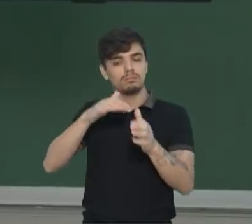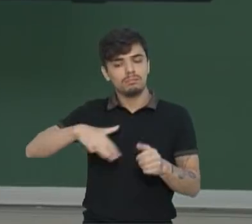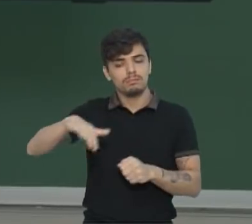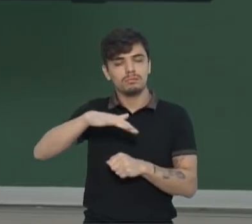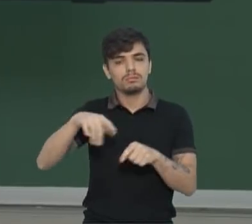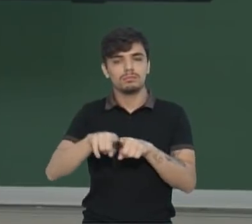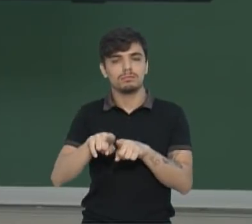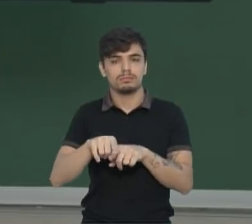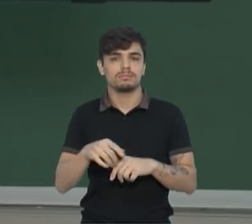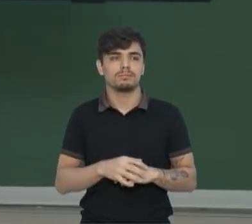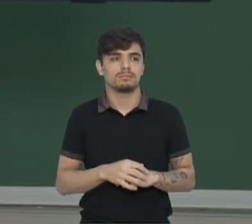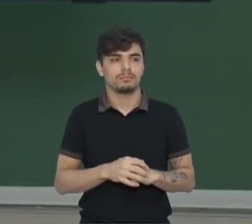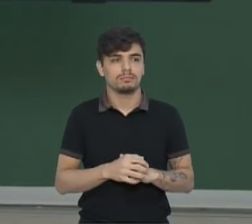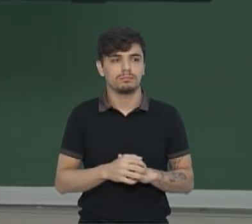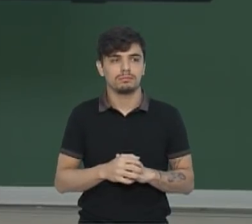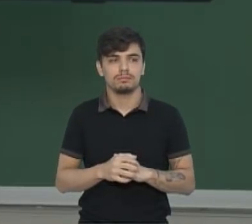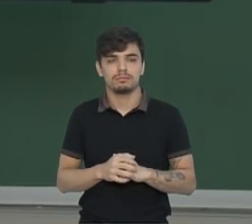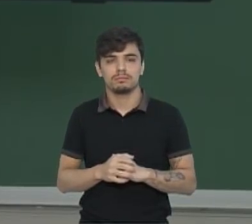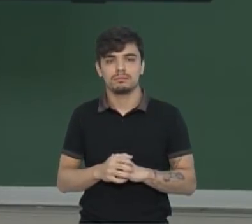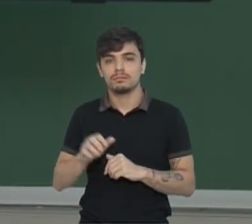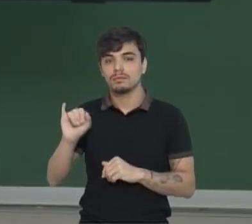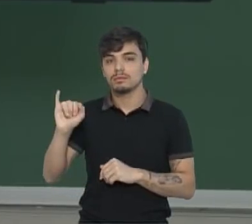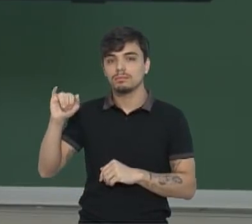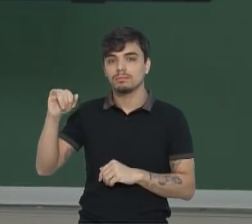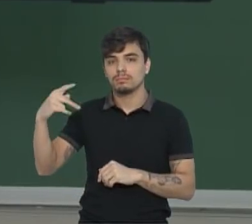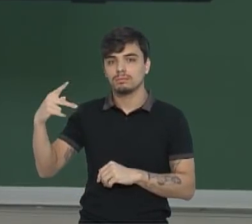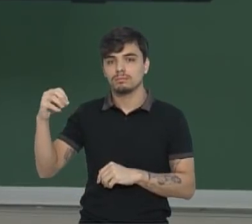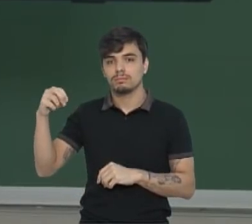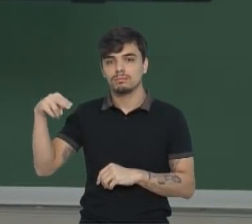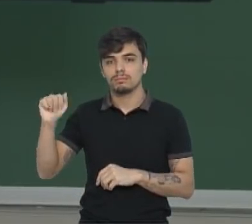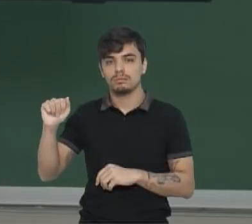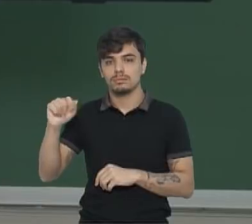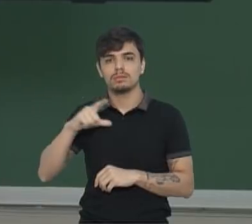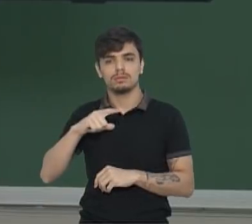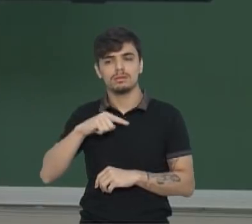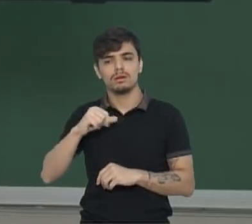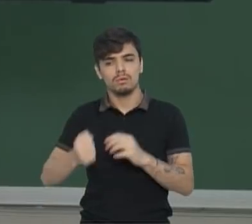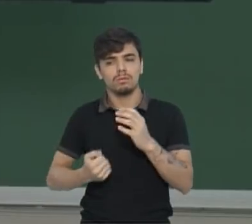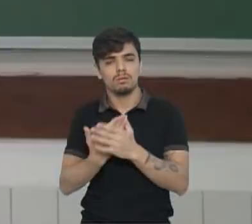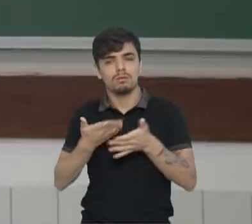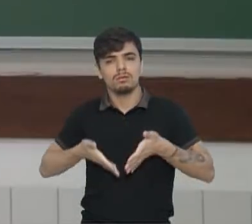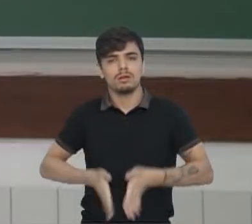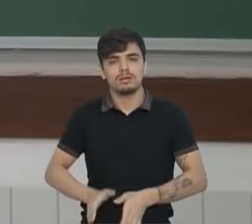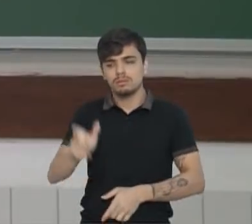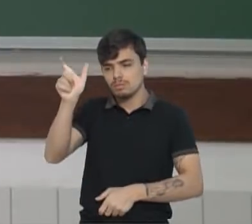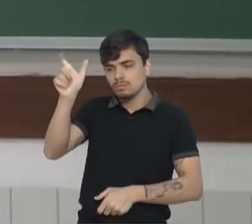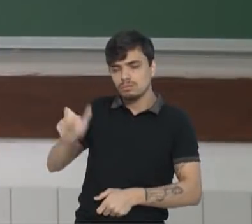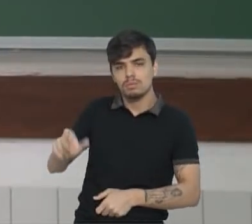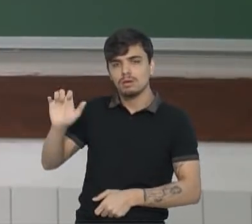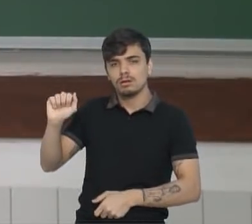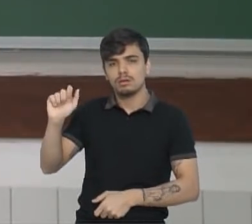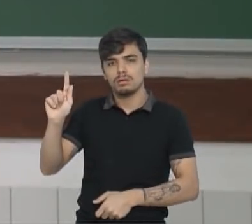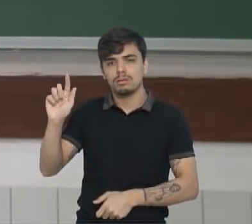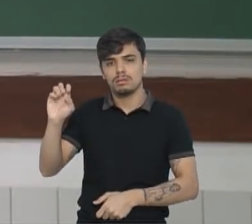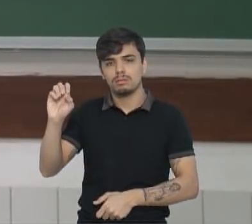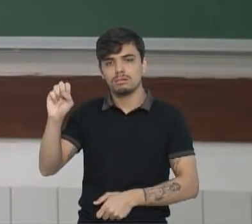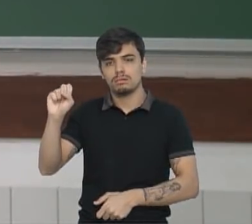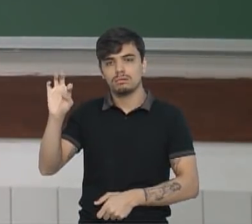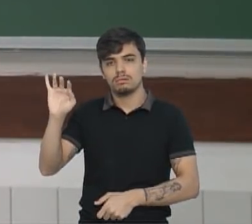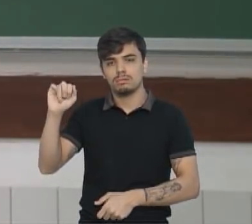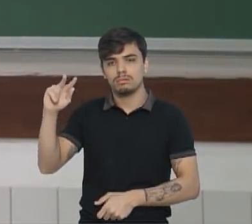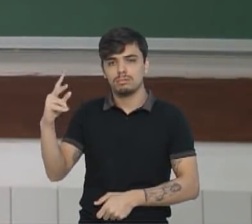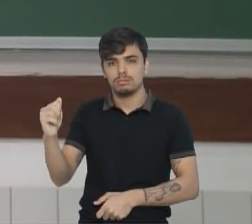é onde nasceu Agostinho, né? Santo Agostinho de Hipona. Né, que é um dos grandes nomes da Igreja Católica Apostólica Romana, né, e ele também deixou